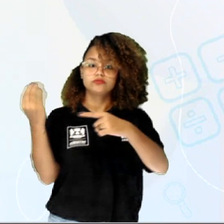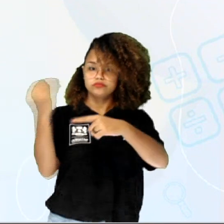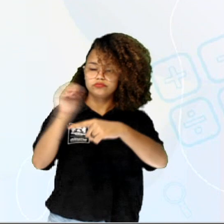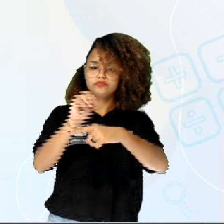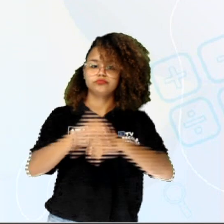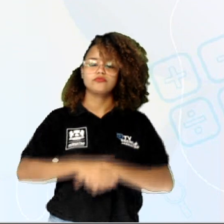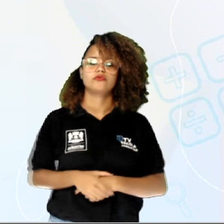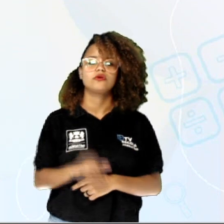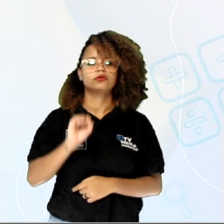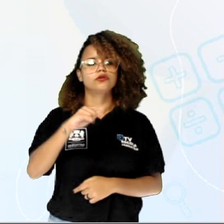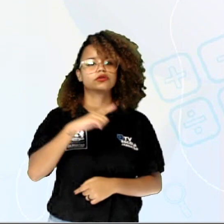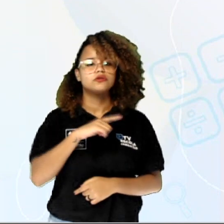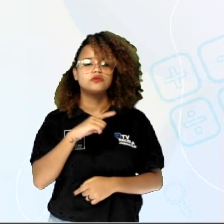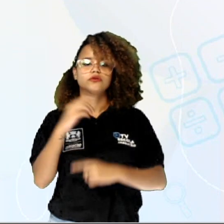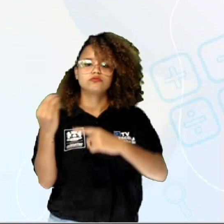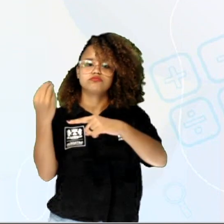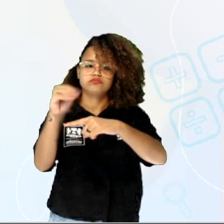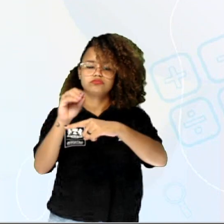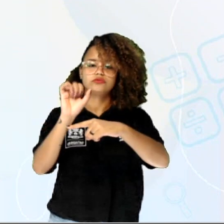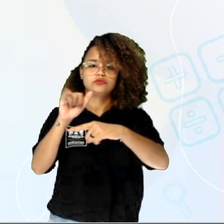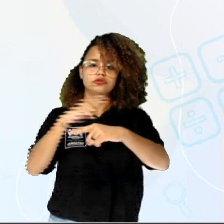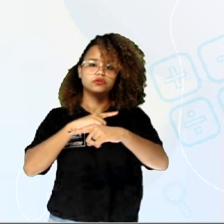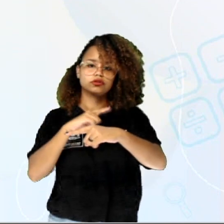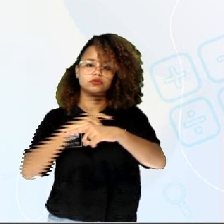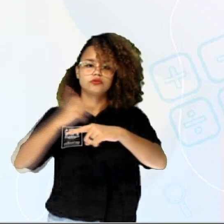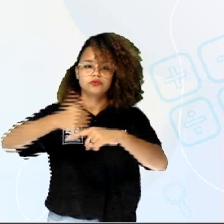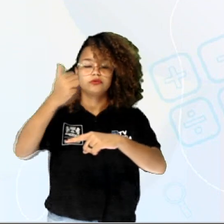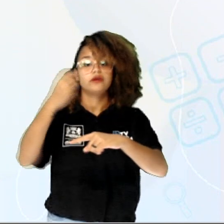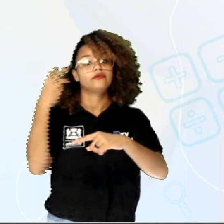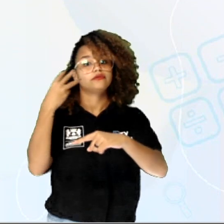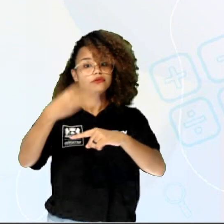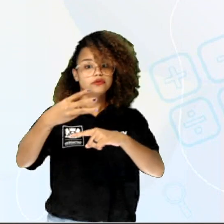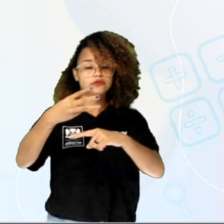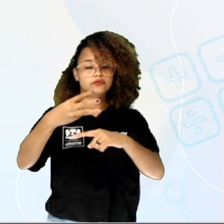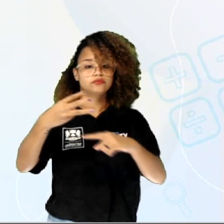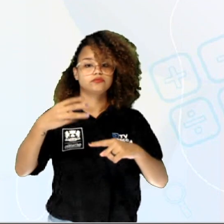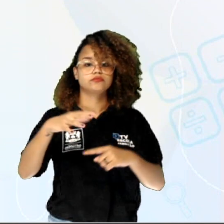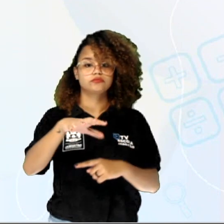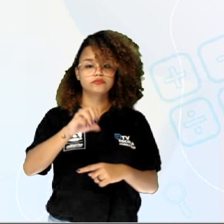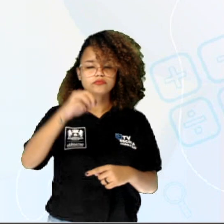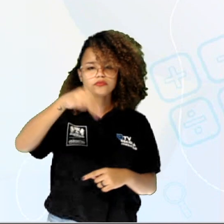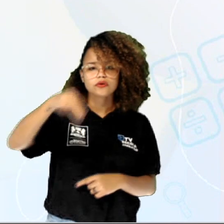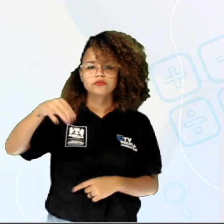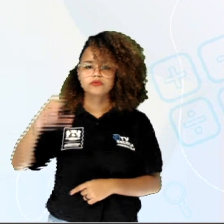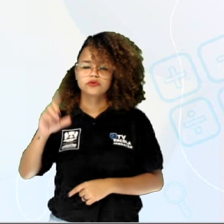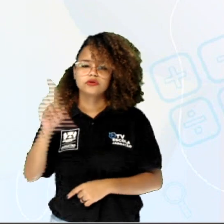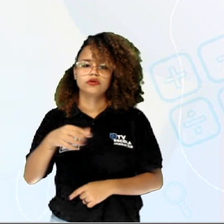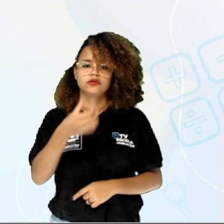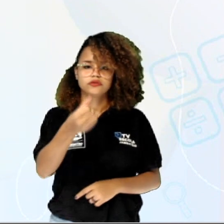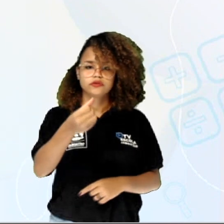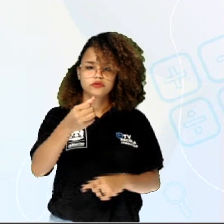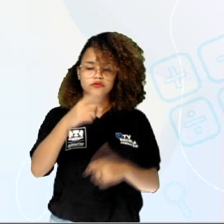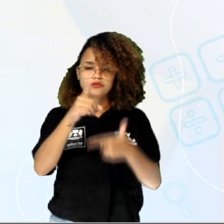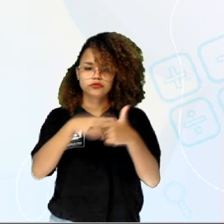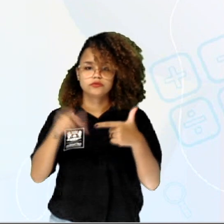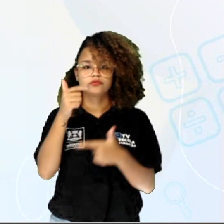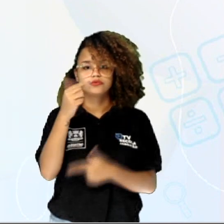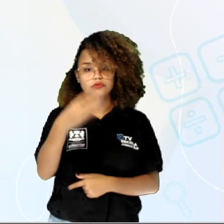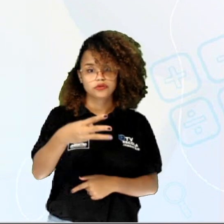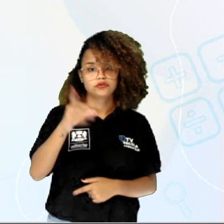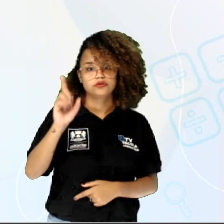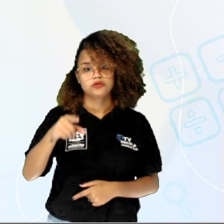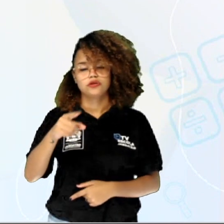X, as balas de laranja a gente representa pela letra Y, e a gente já tem as equaçõezinhas, né? Um terço do dobro